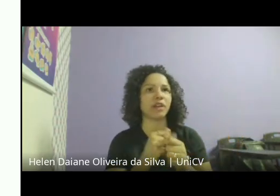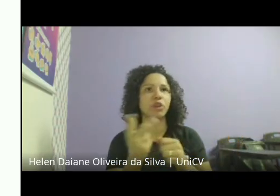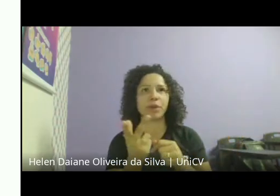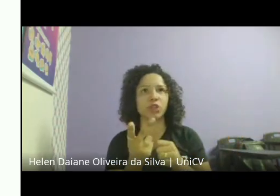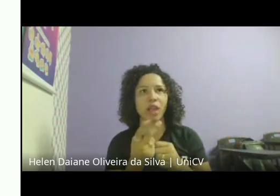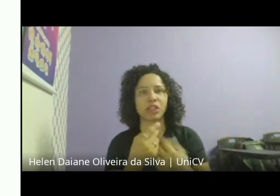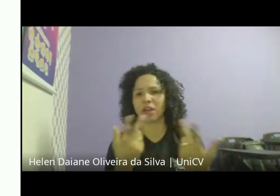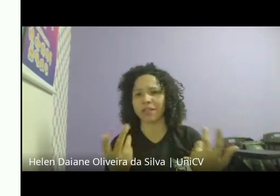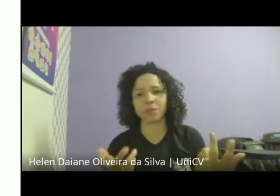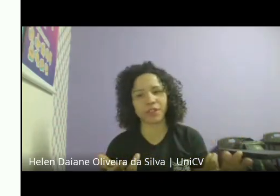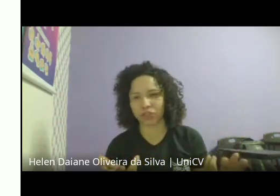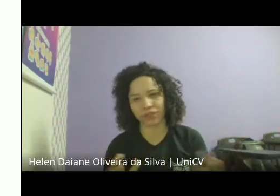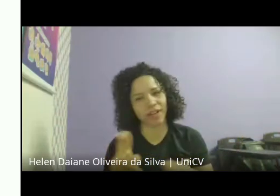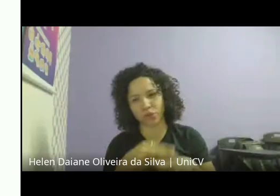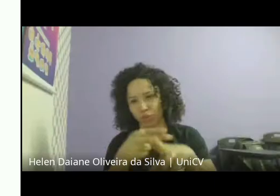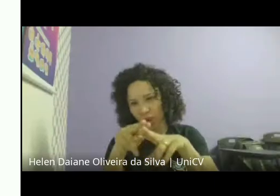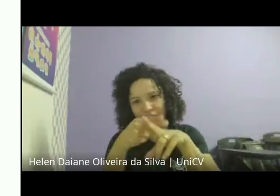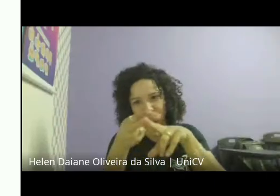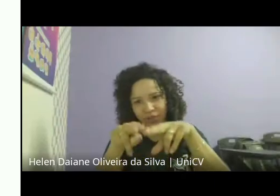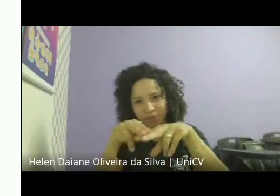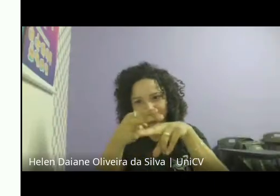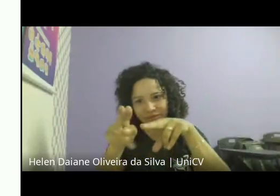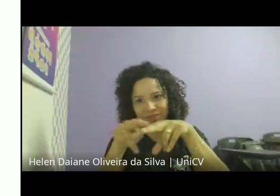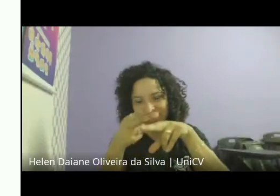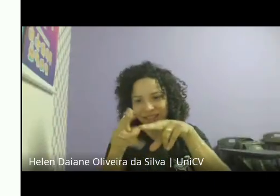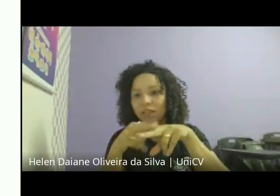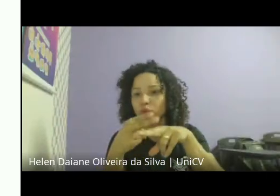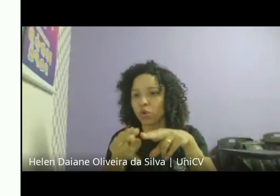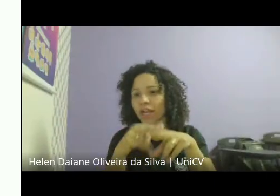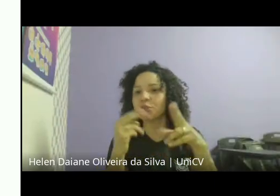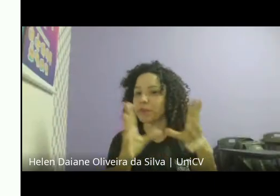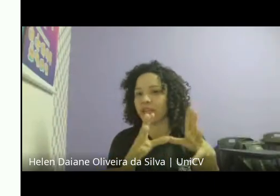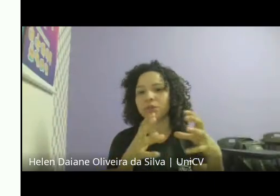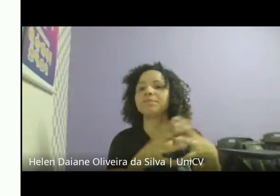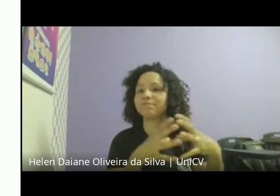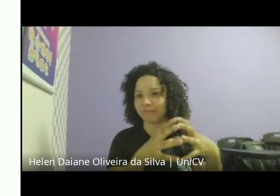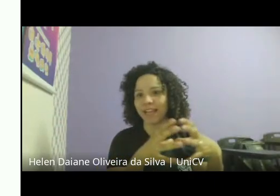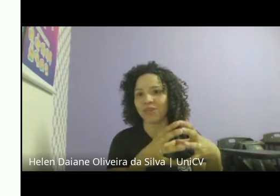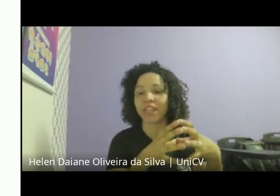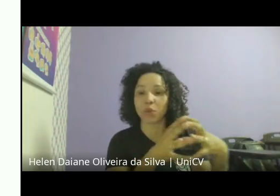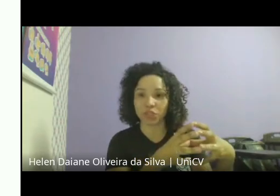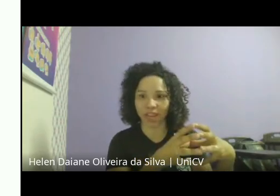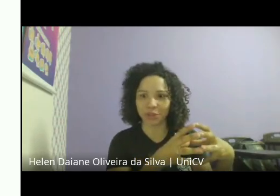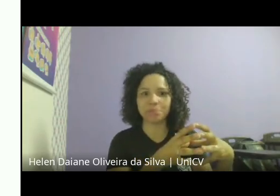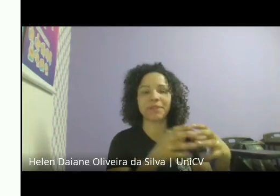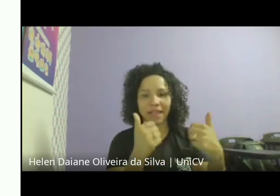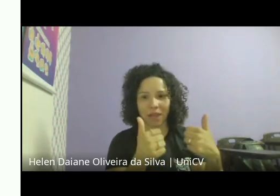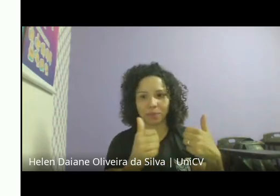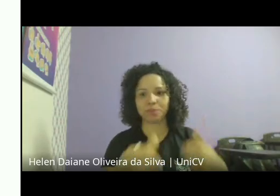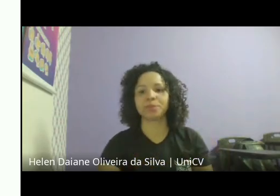a gente fala fui comprar chocolate, o que é o mais importante da frase? O chocolate, ó. Então, o chocolate primeiro, tá? Que é o